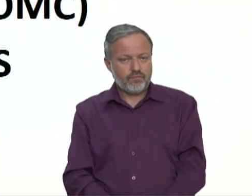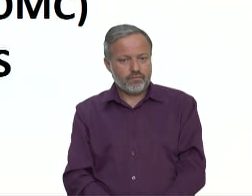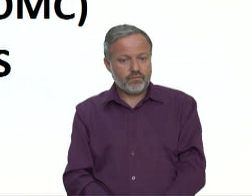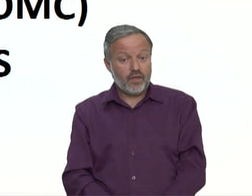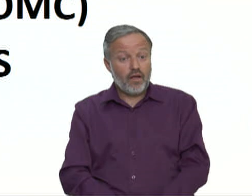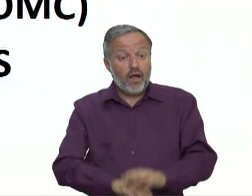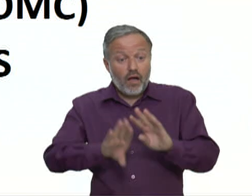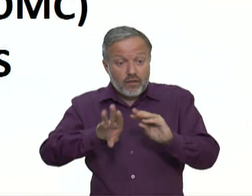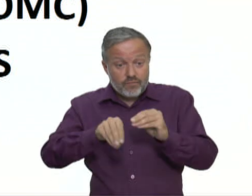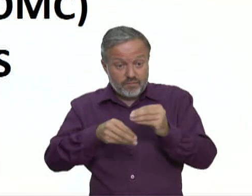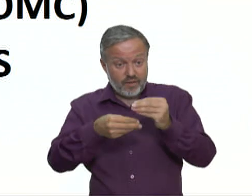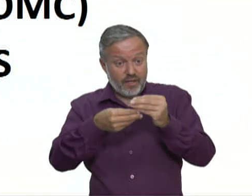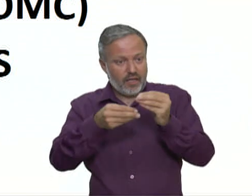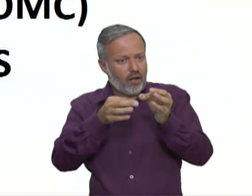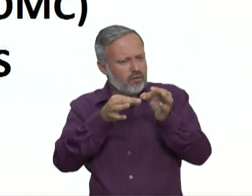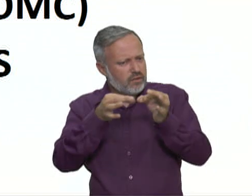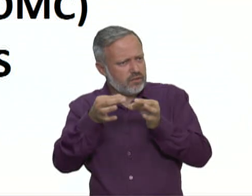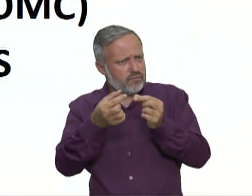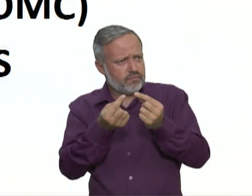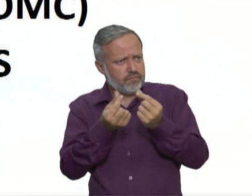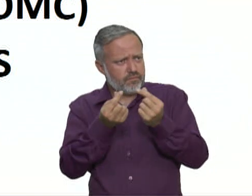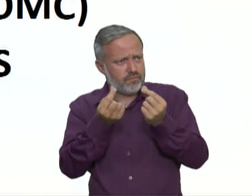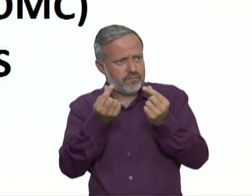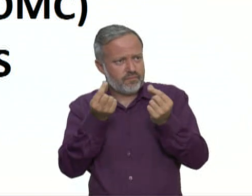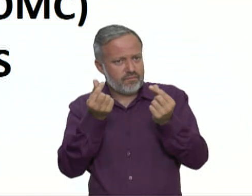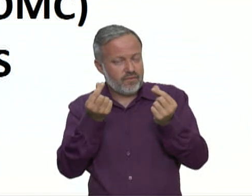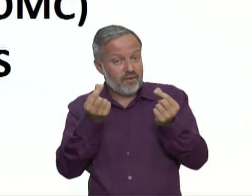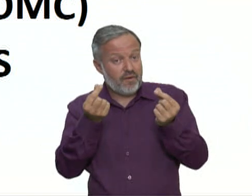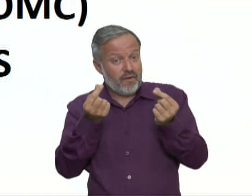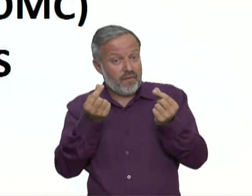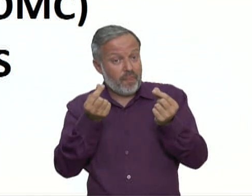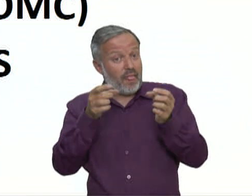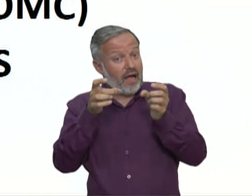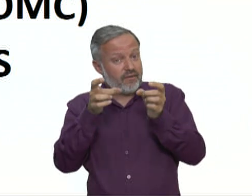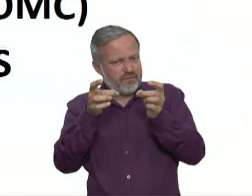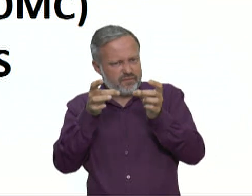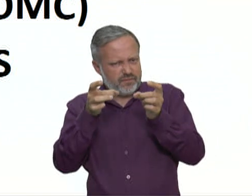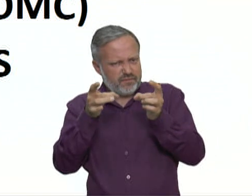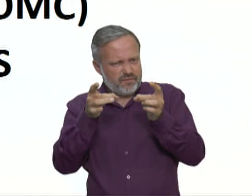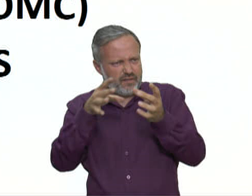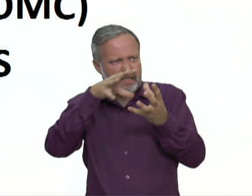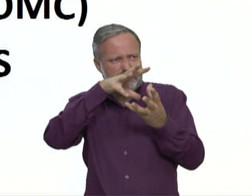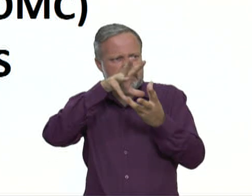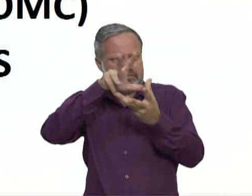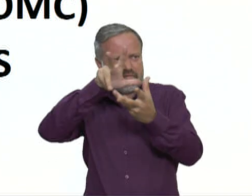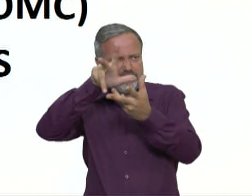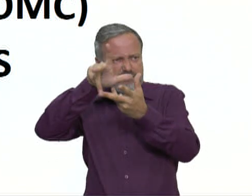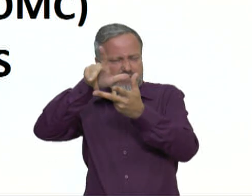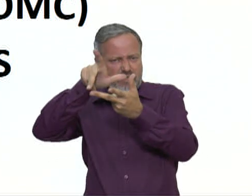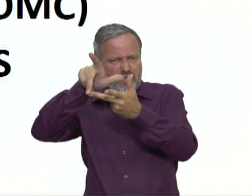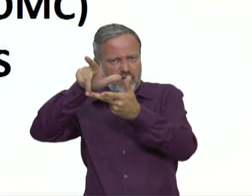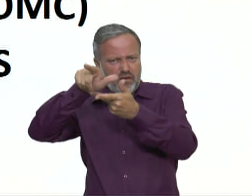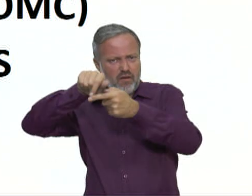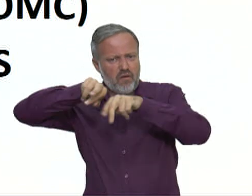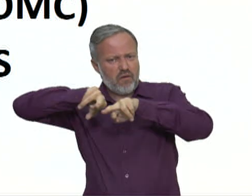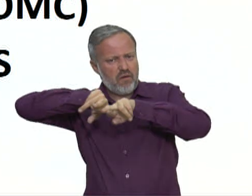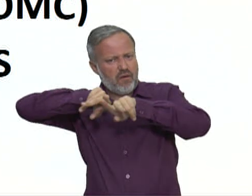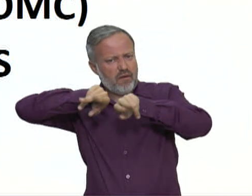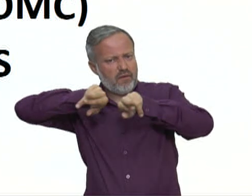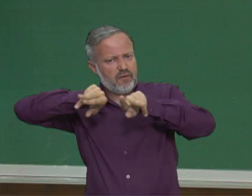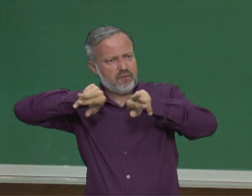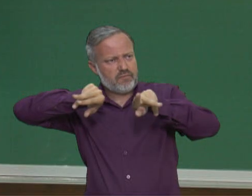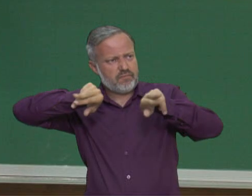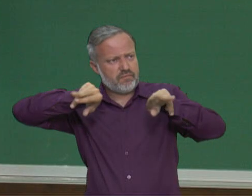Dentro dessa organização econômica, existe aí o comércio internacional, o multilateralismo. Vejam só, para